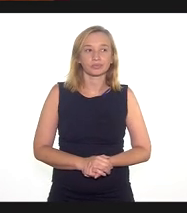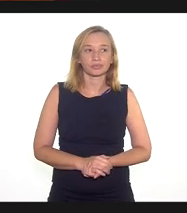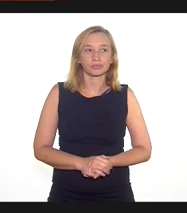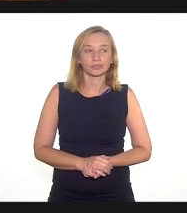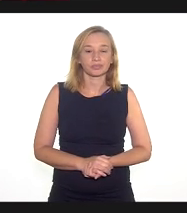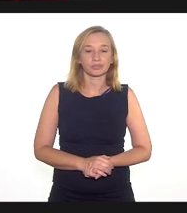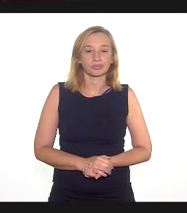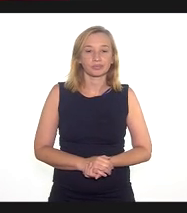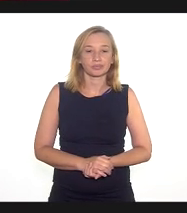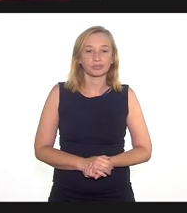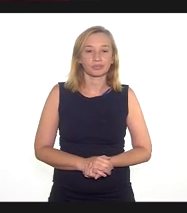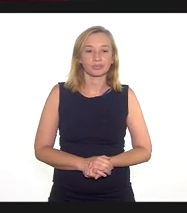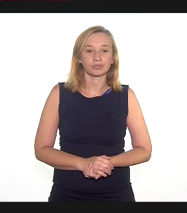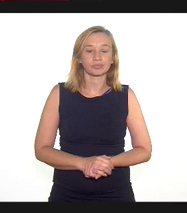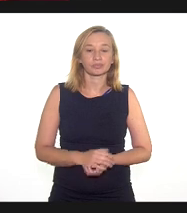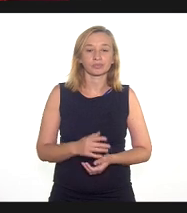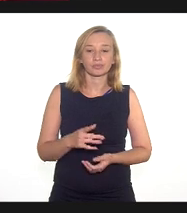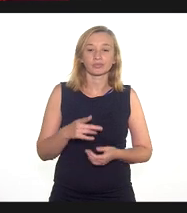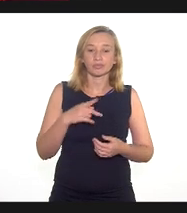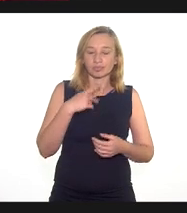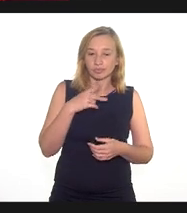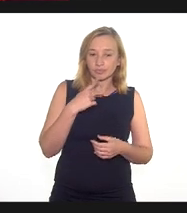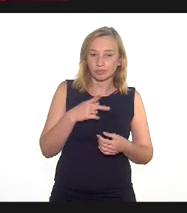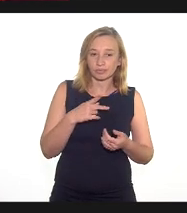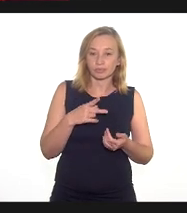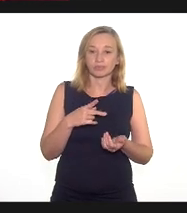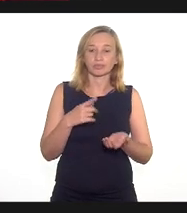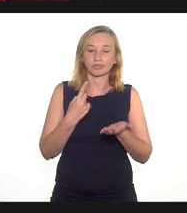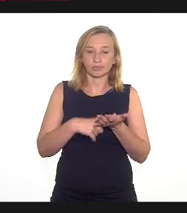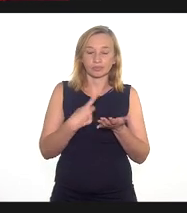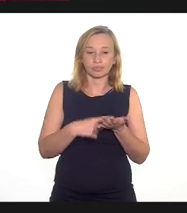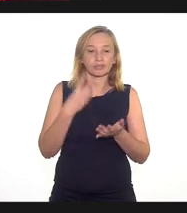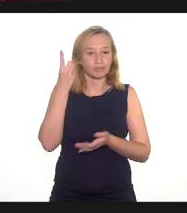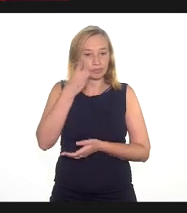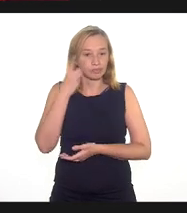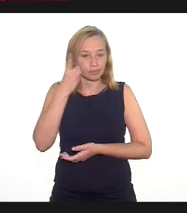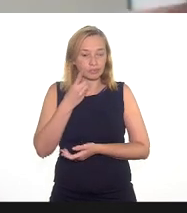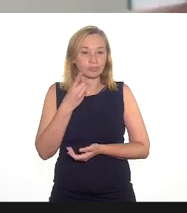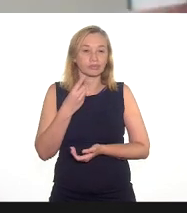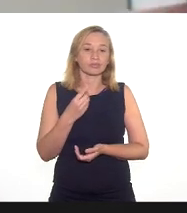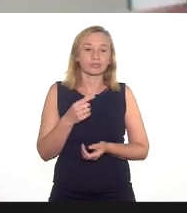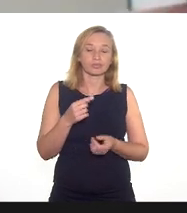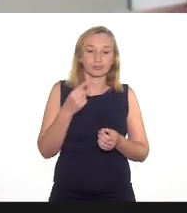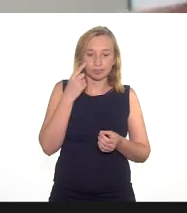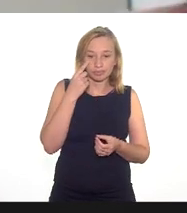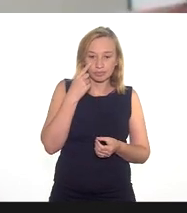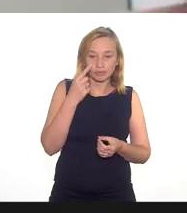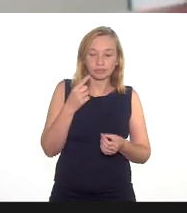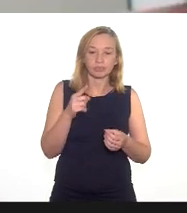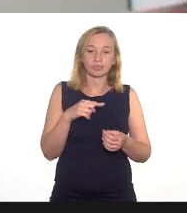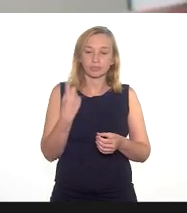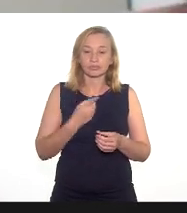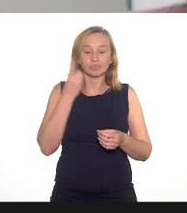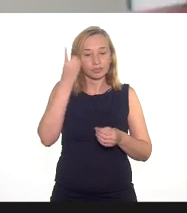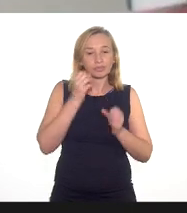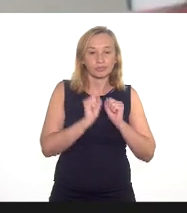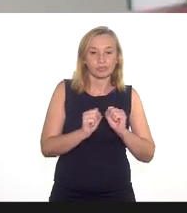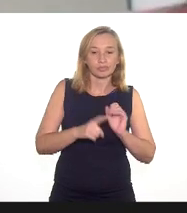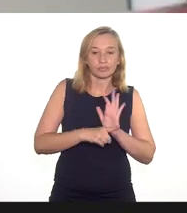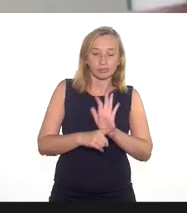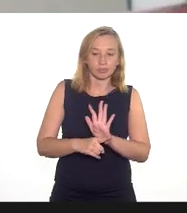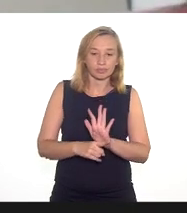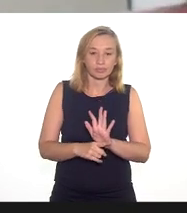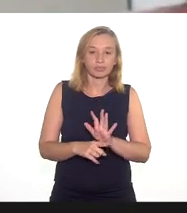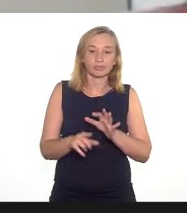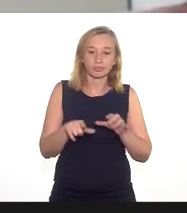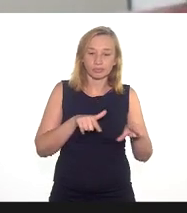esse encaminhamento do deputado Valdec, a gente nesses 60 dias fica em contato, tentando dar encaminhamento conjunto, ver como nós deputados podemos ajudar, fazendo